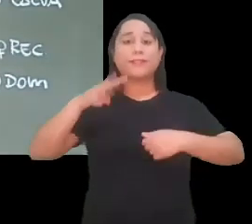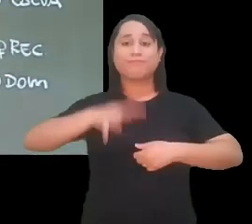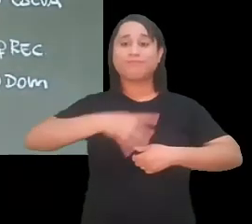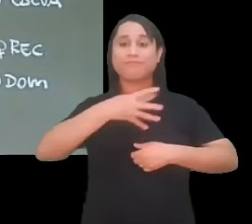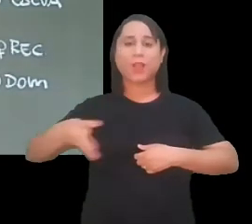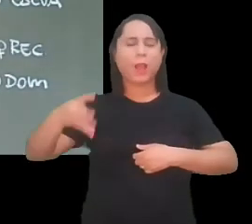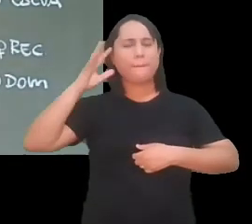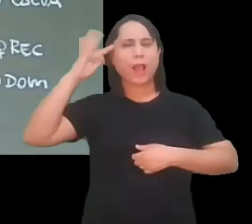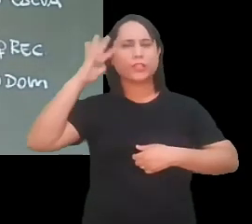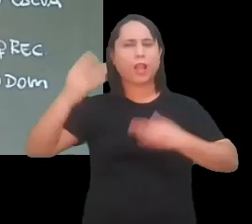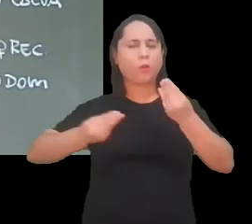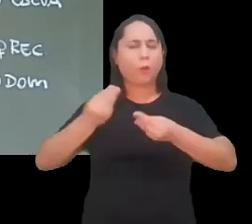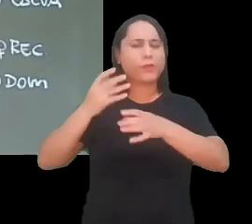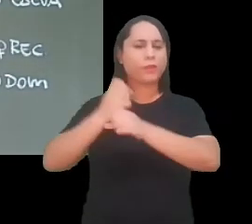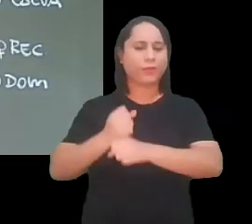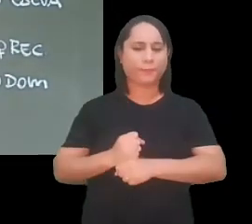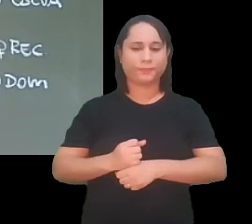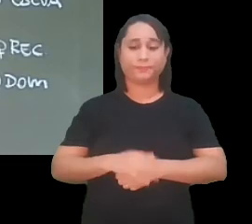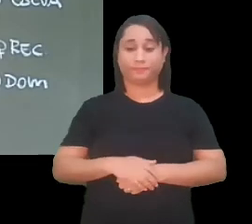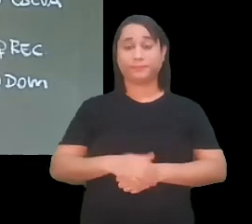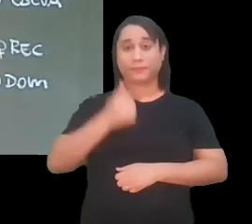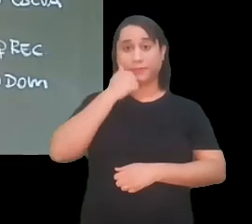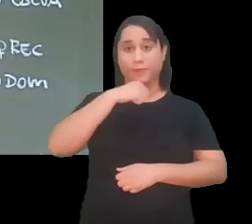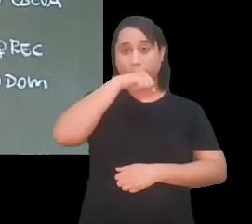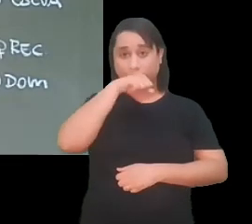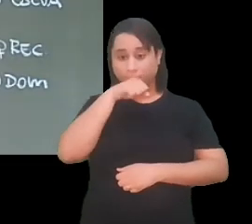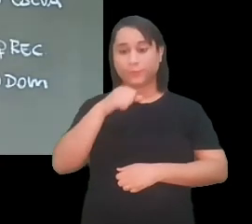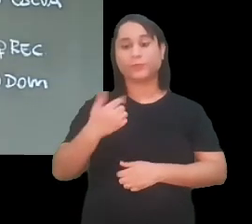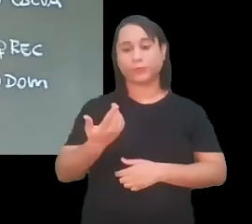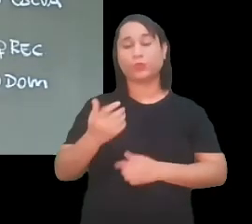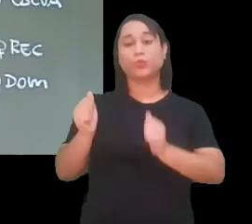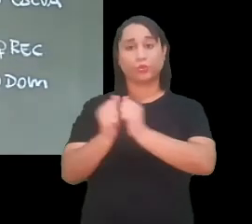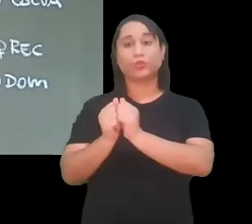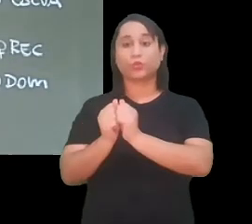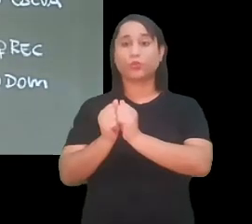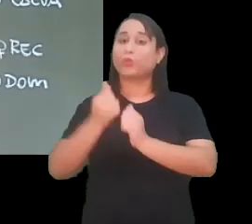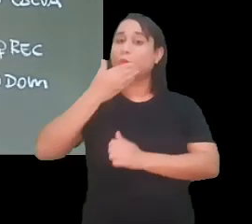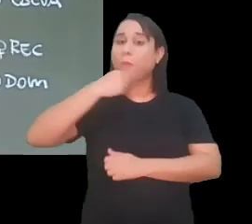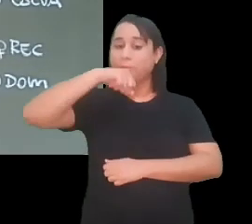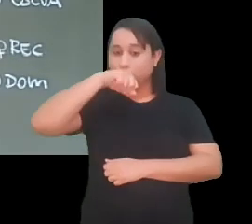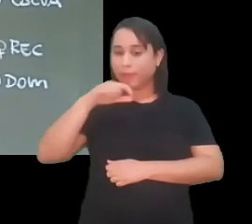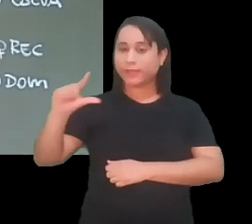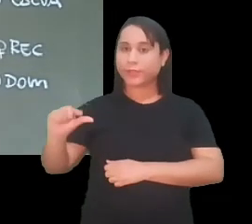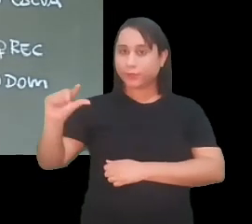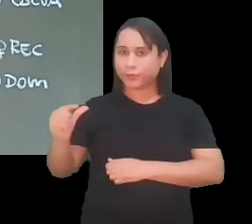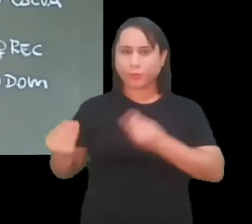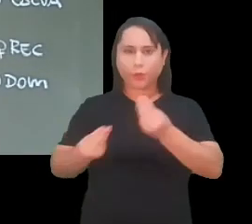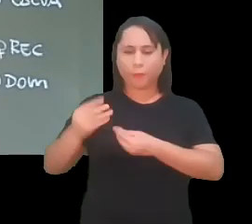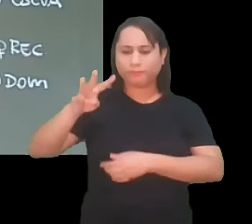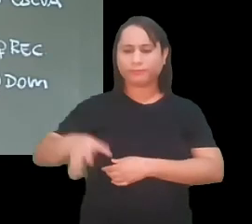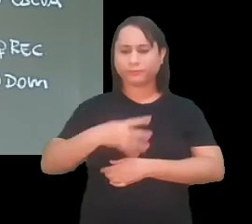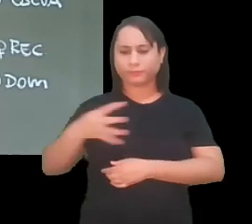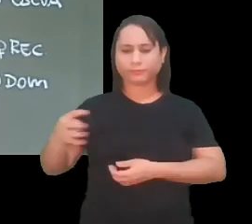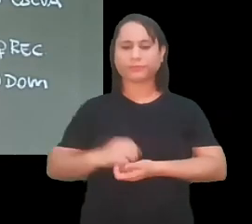ó. Mamãe, cezinho, cruzado com papai, cezinho. O que vai dar esse cruzamento?